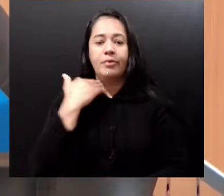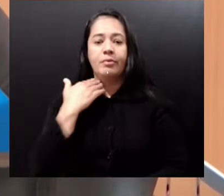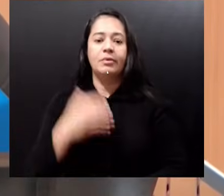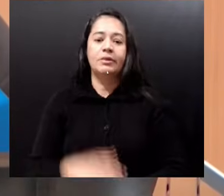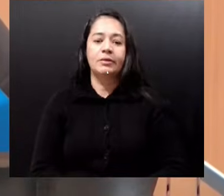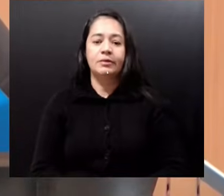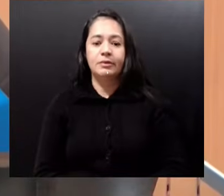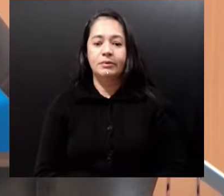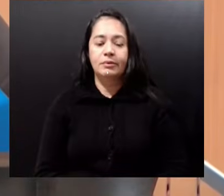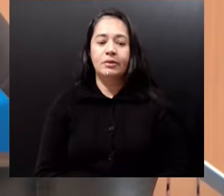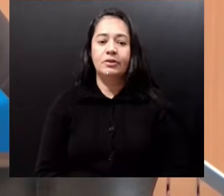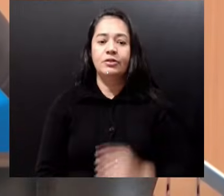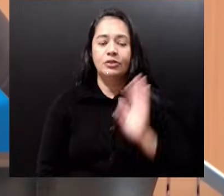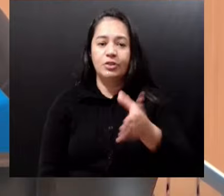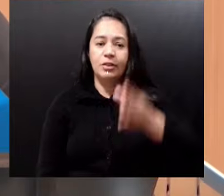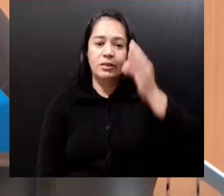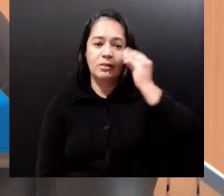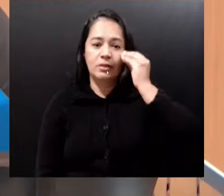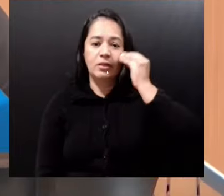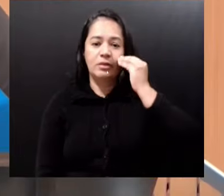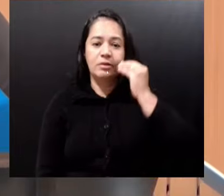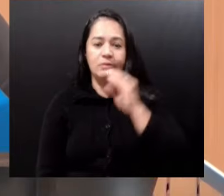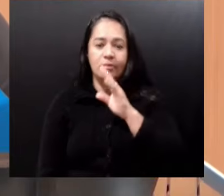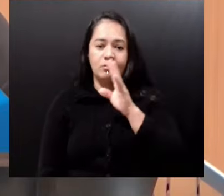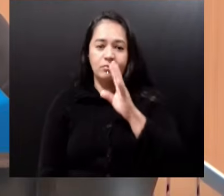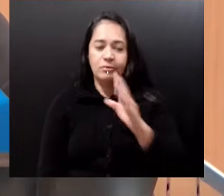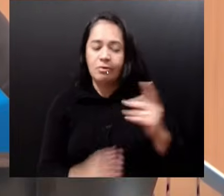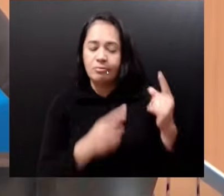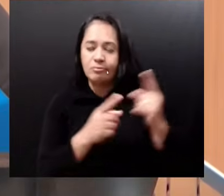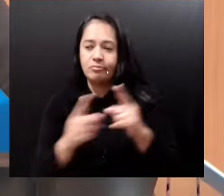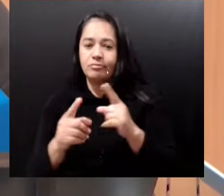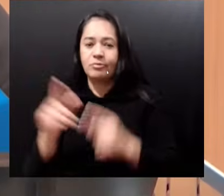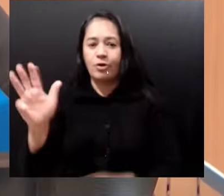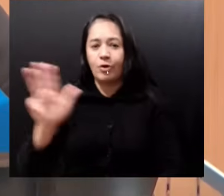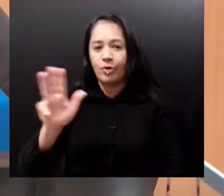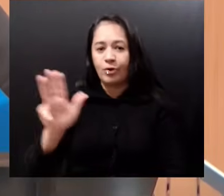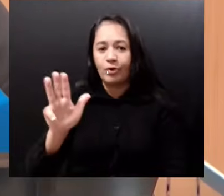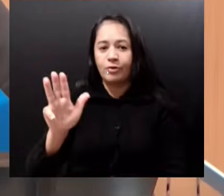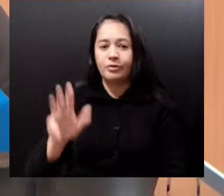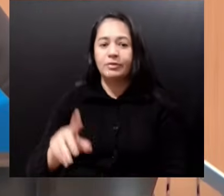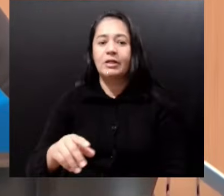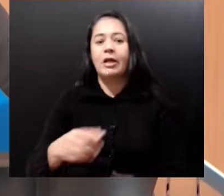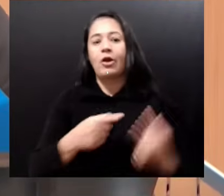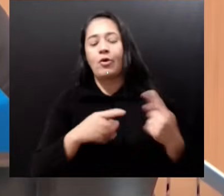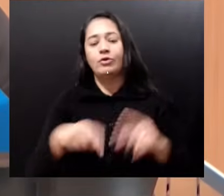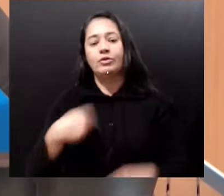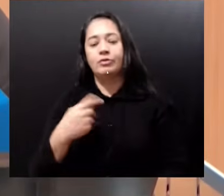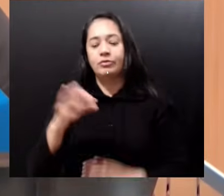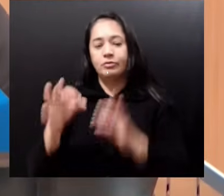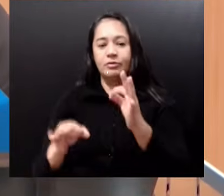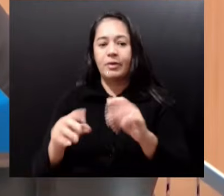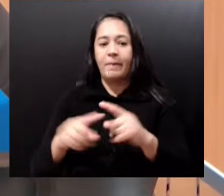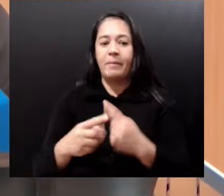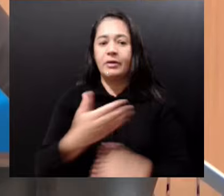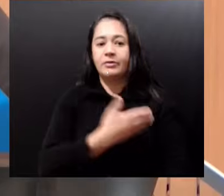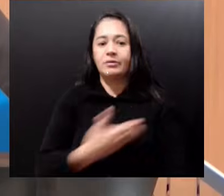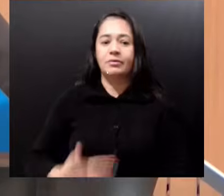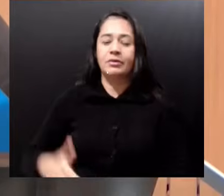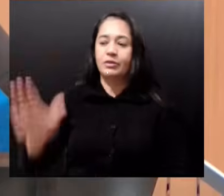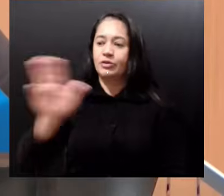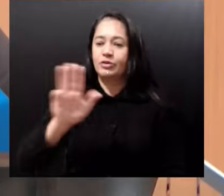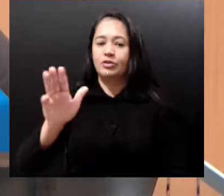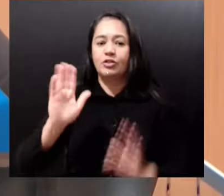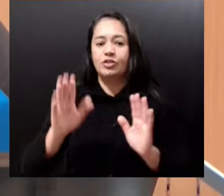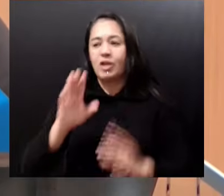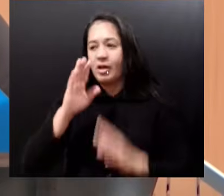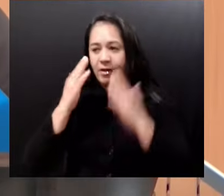tentado constranger o governo Lula, atacar o nosso judiciário, mas o presidente Lula tem enfrentado o tarifaço do Trump e a cada dia